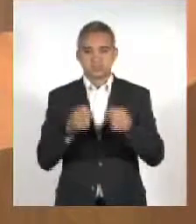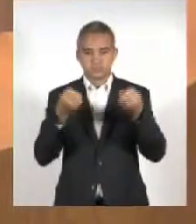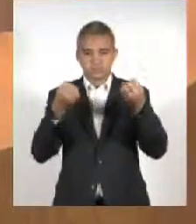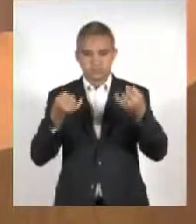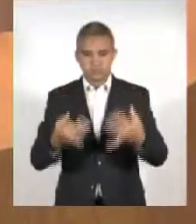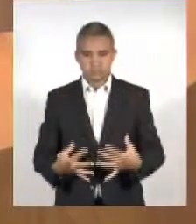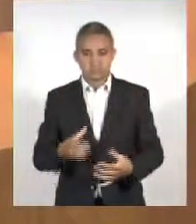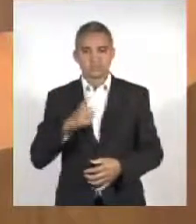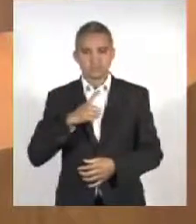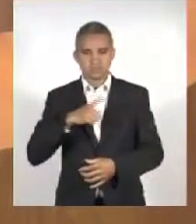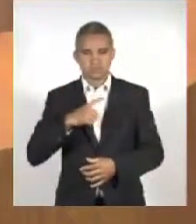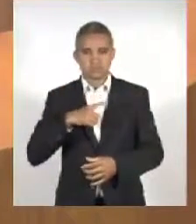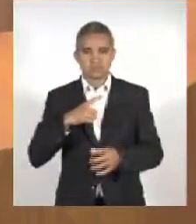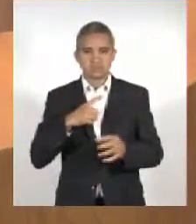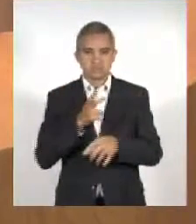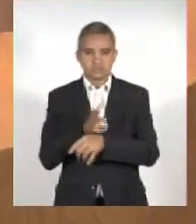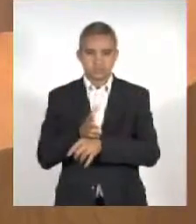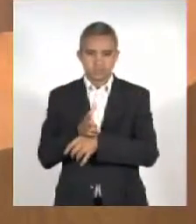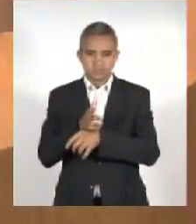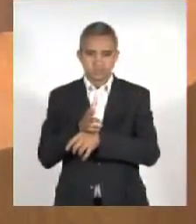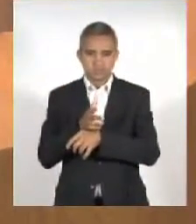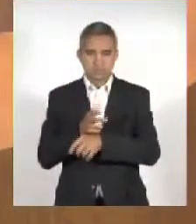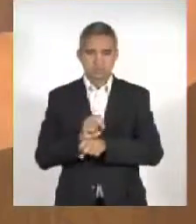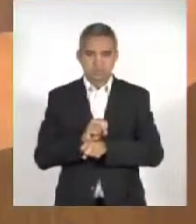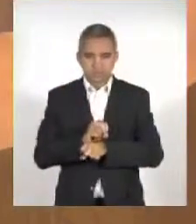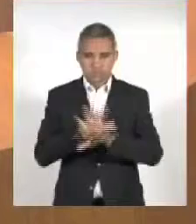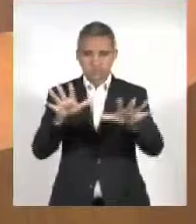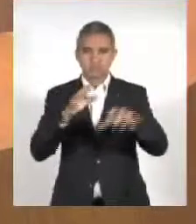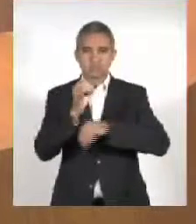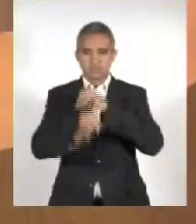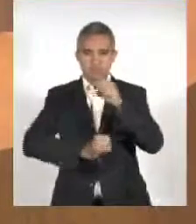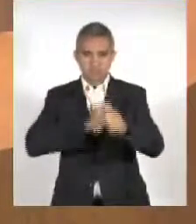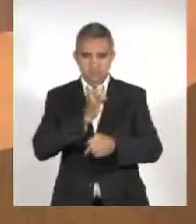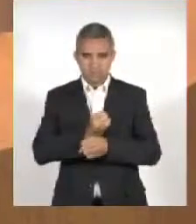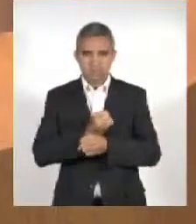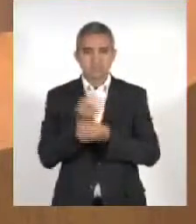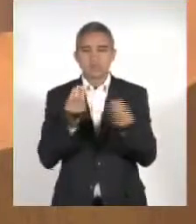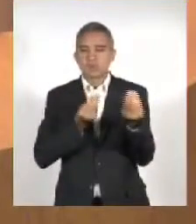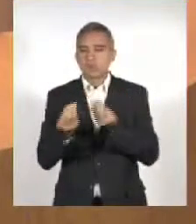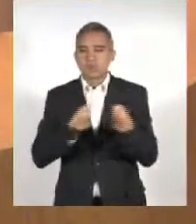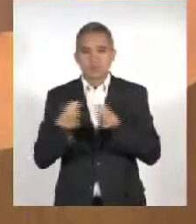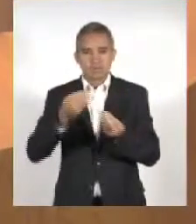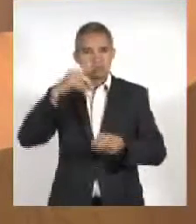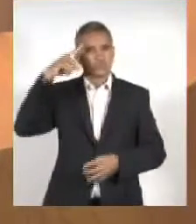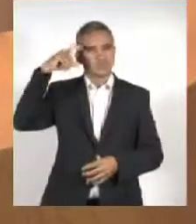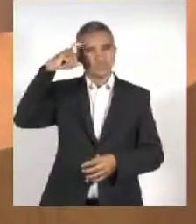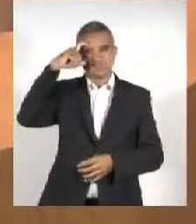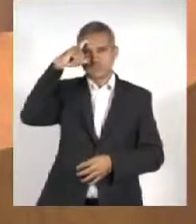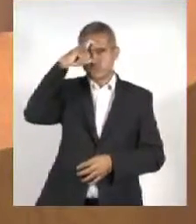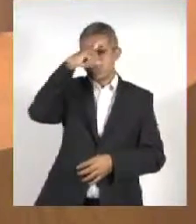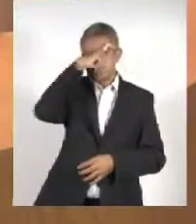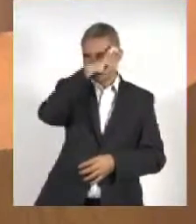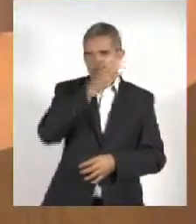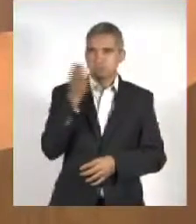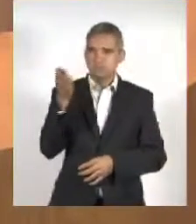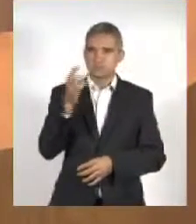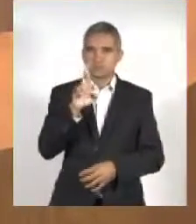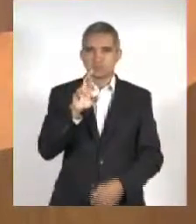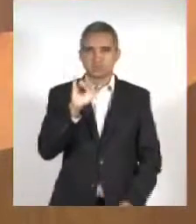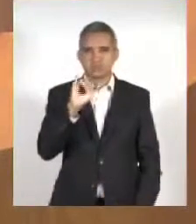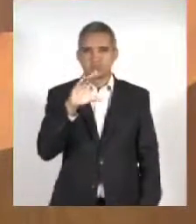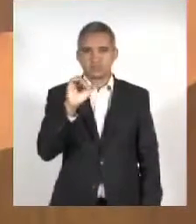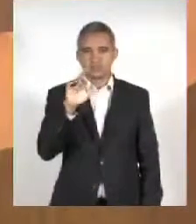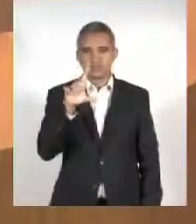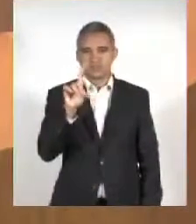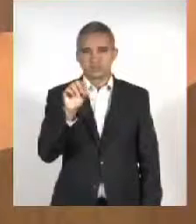vídeo que tem circulado na internet, da dificuldade que é, caro jornalista Ricardo Santos,